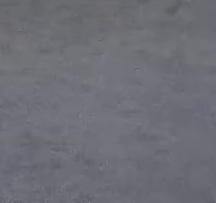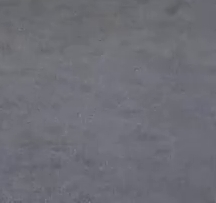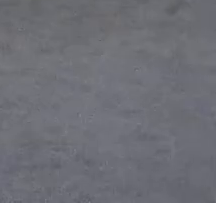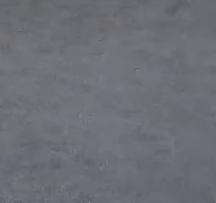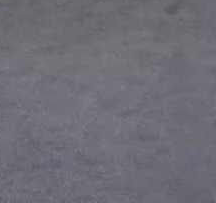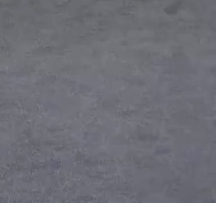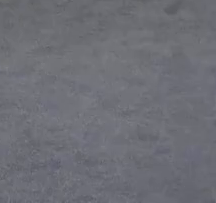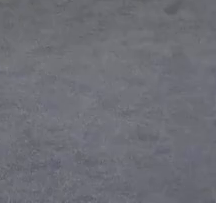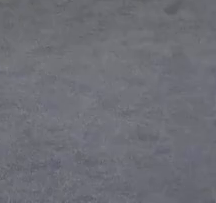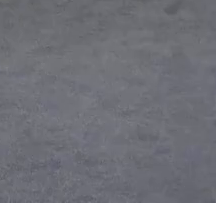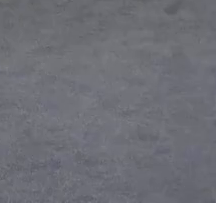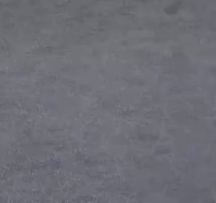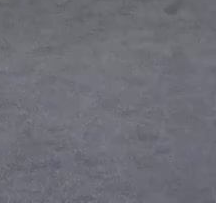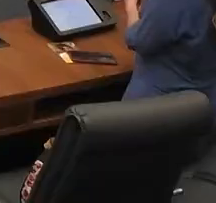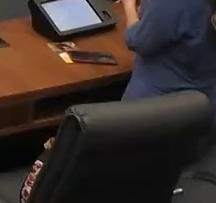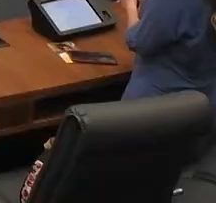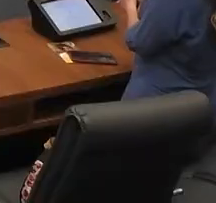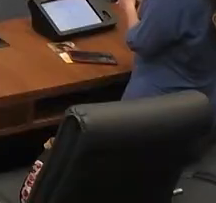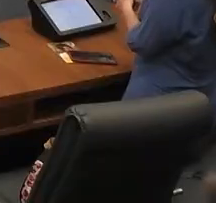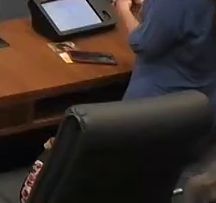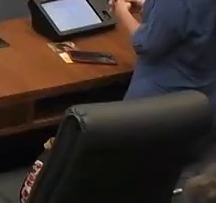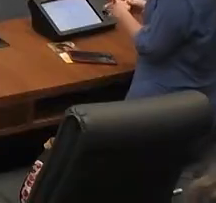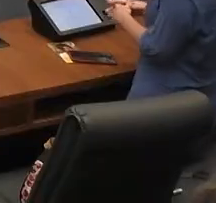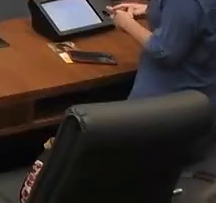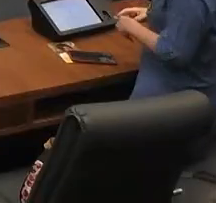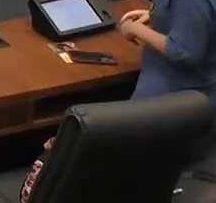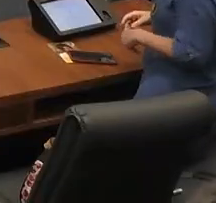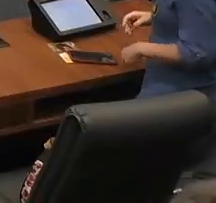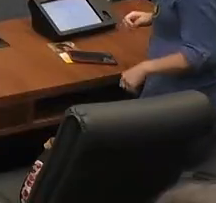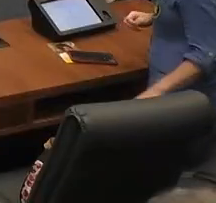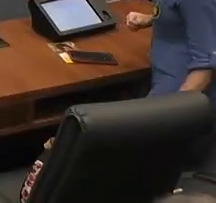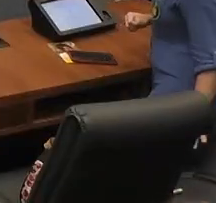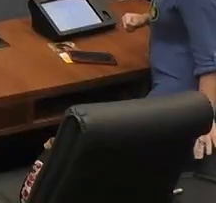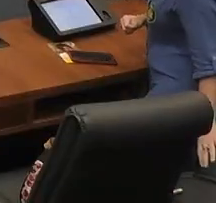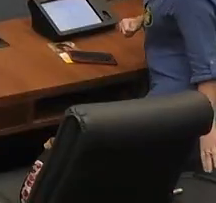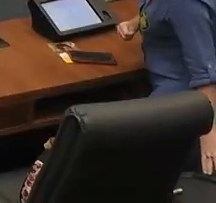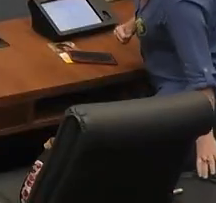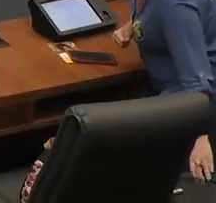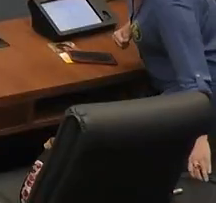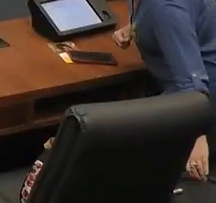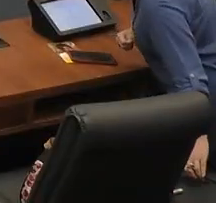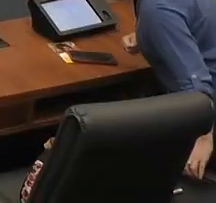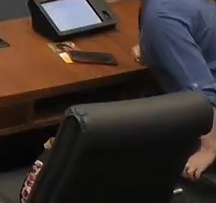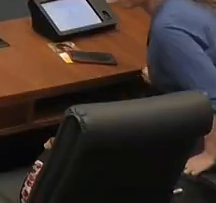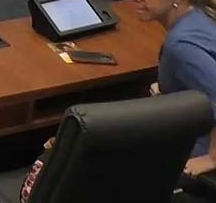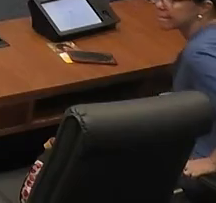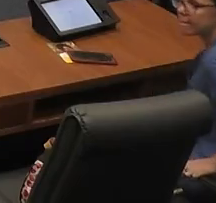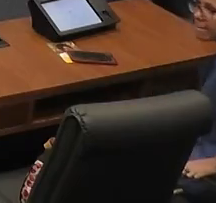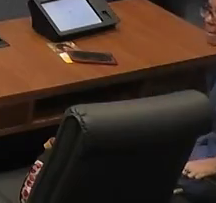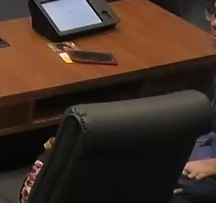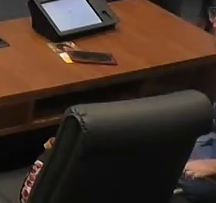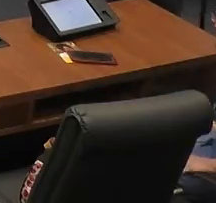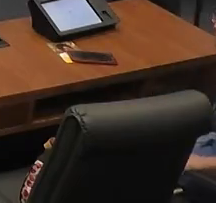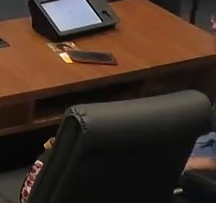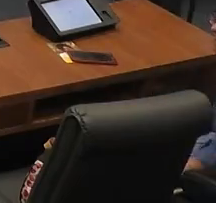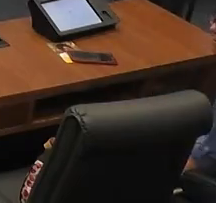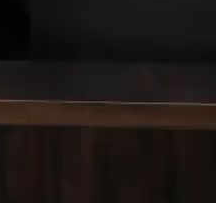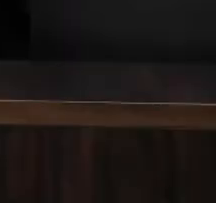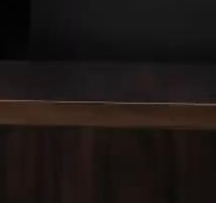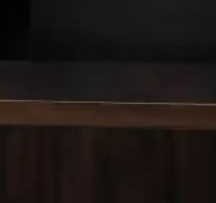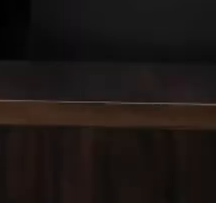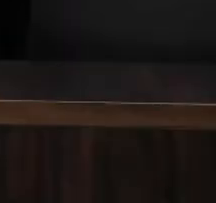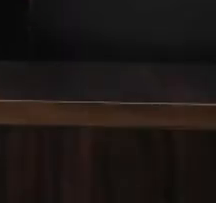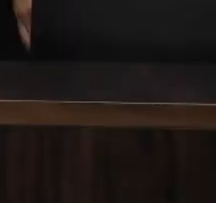Muito obrigada aos Ogãs, Daniel e Totó. Super importante entoar para Ossan,